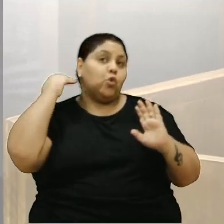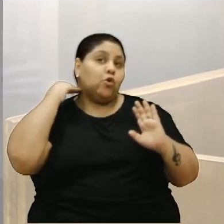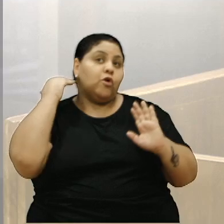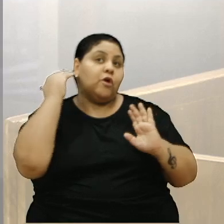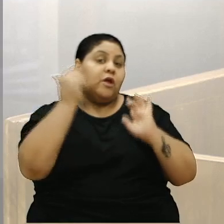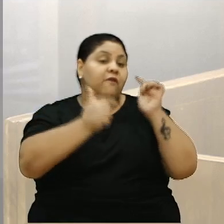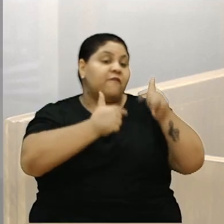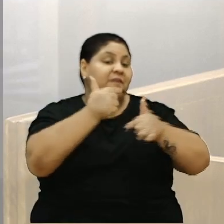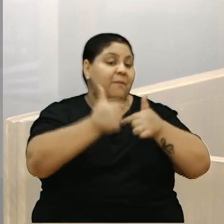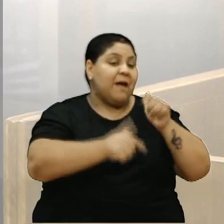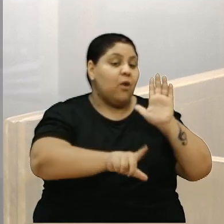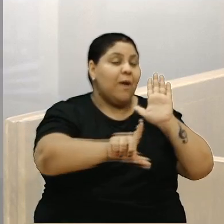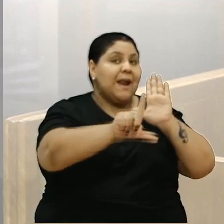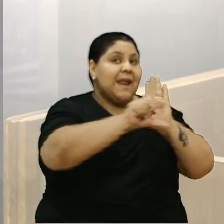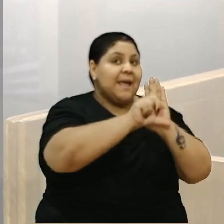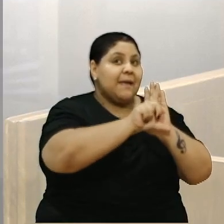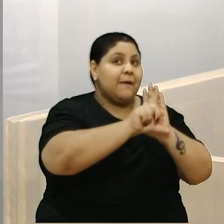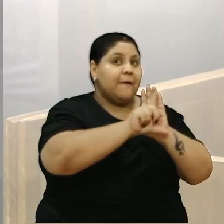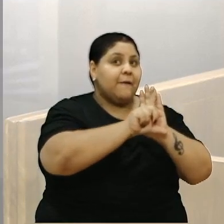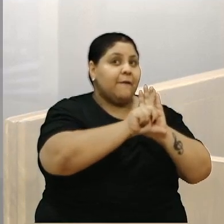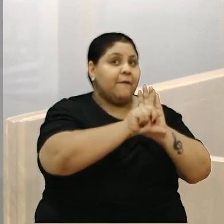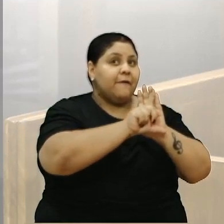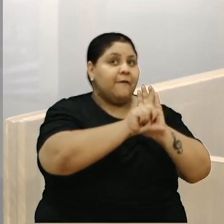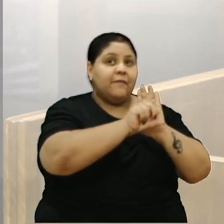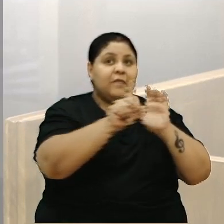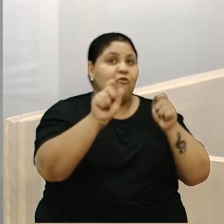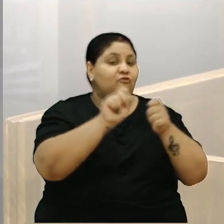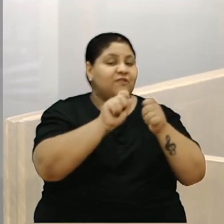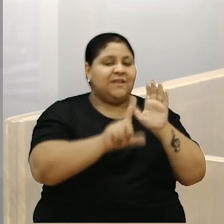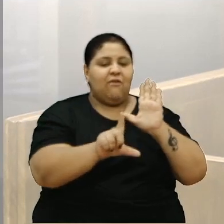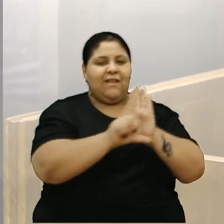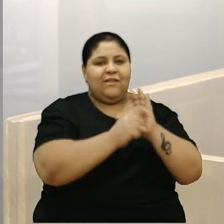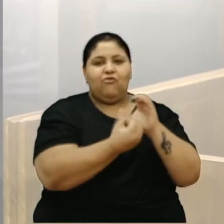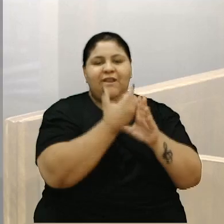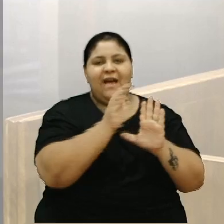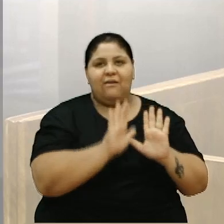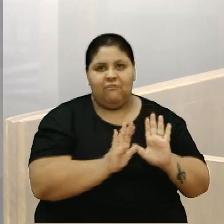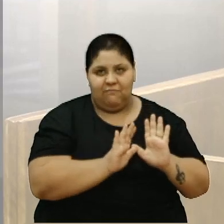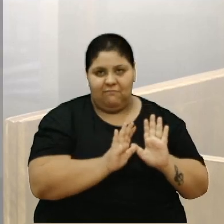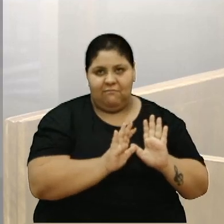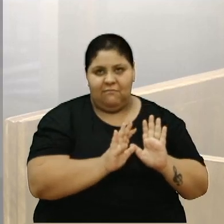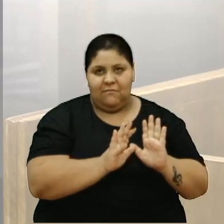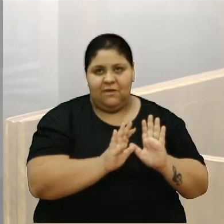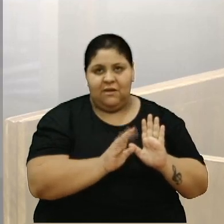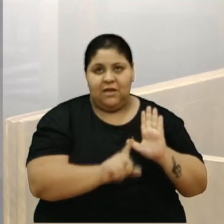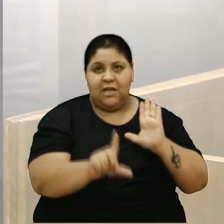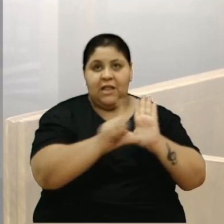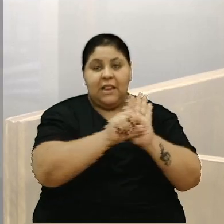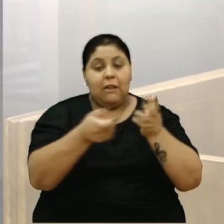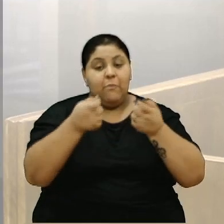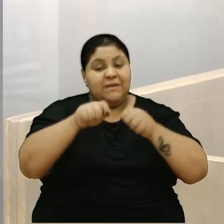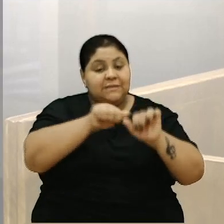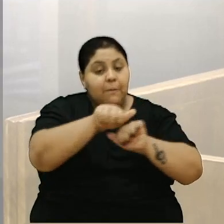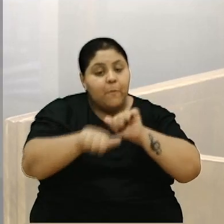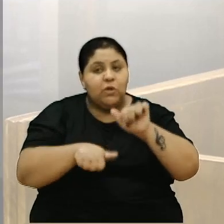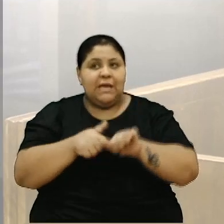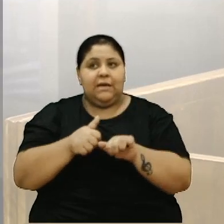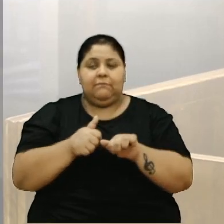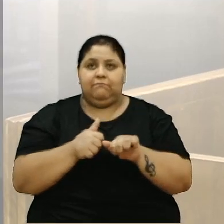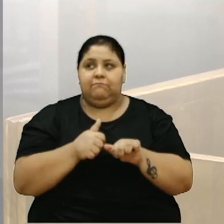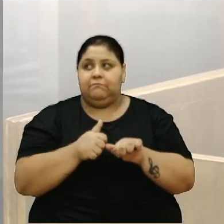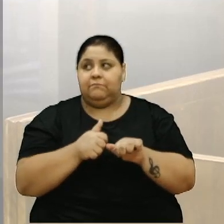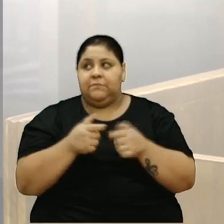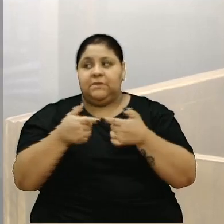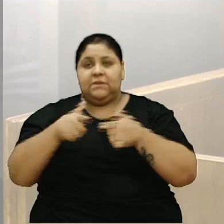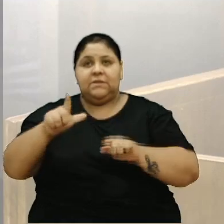executam a lei. Não foi eles que fizeram a lei. A lei precisa ser mudada. Nós